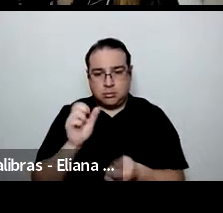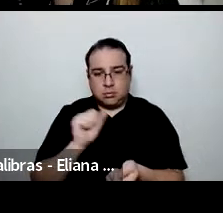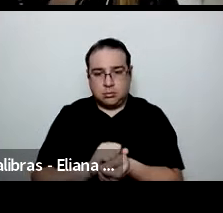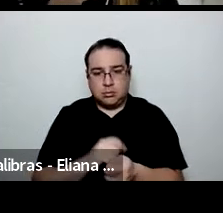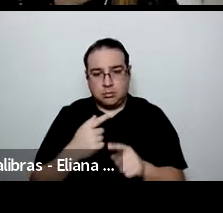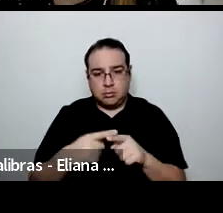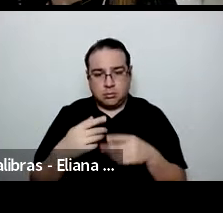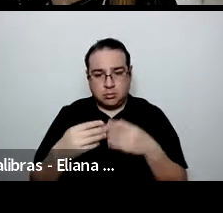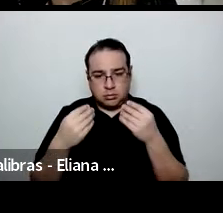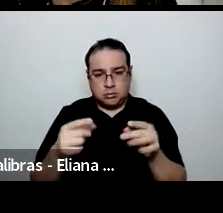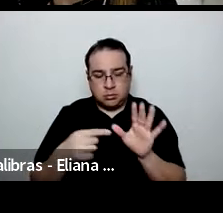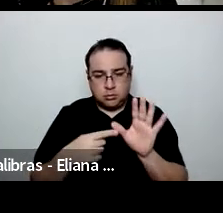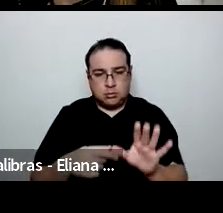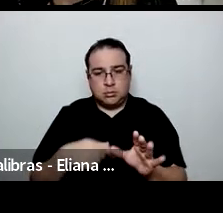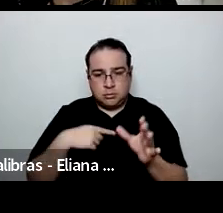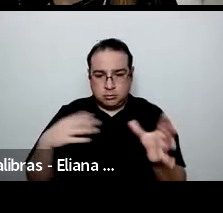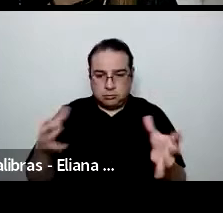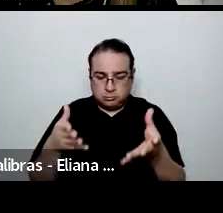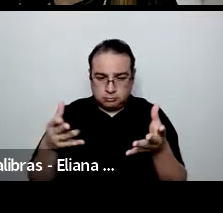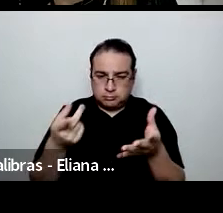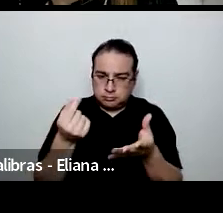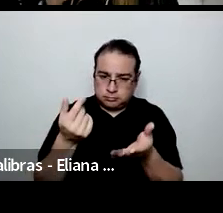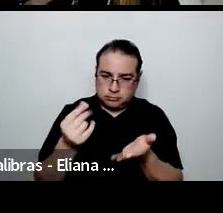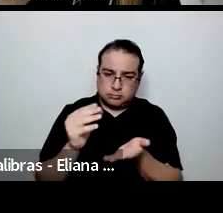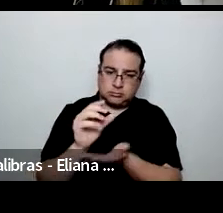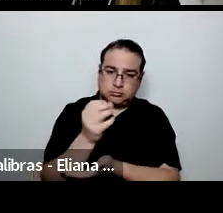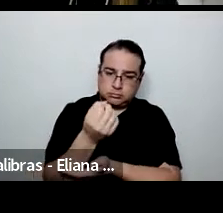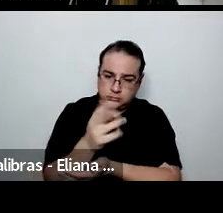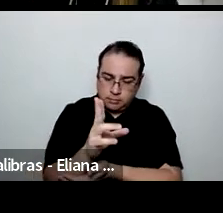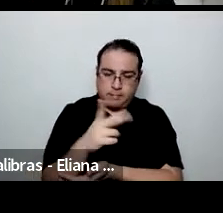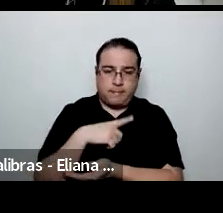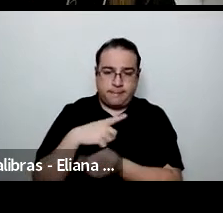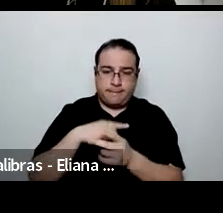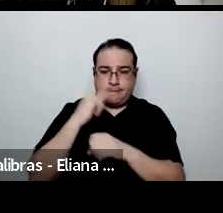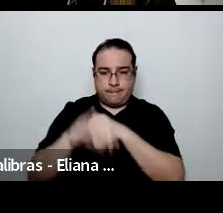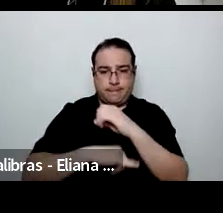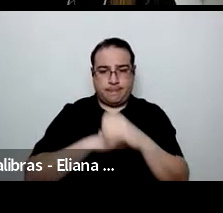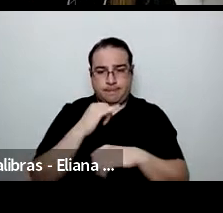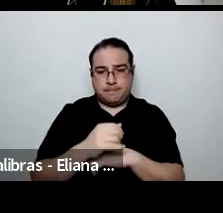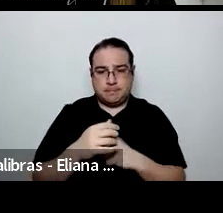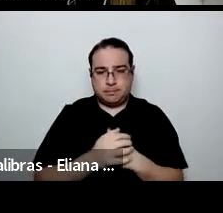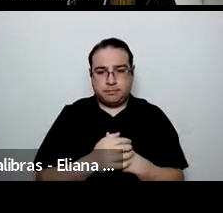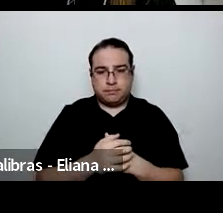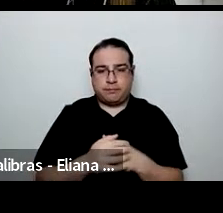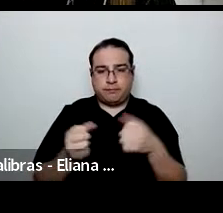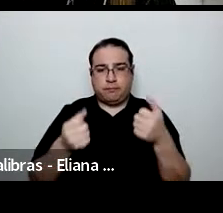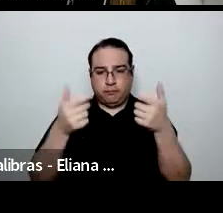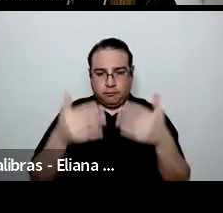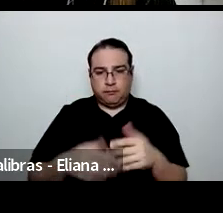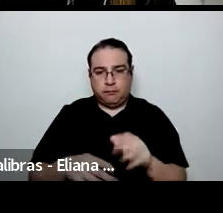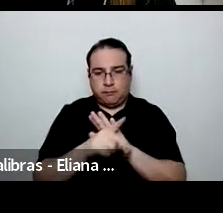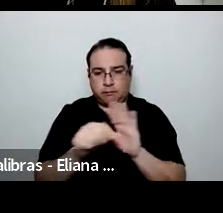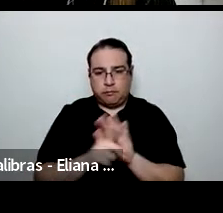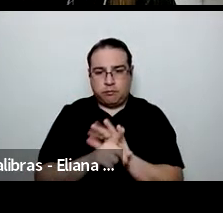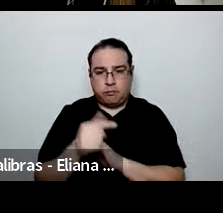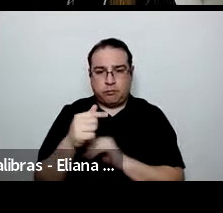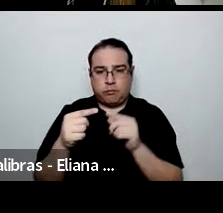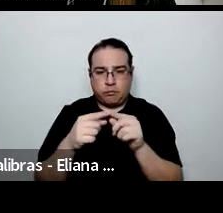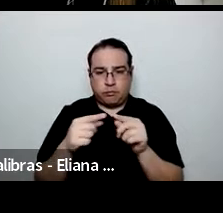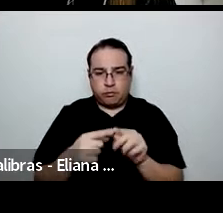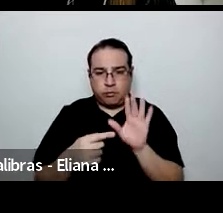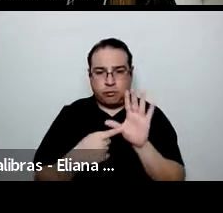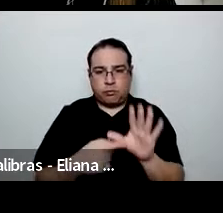para doação de recursos estimáveis em dinheiro ou por meio da internet conforme o artigo 7º da